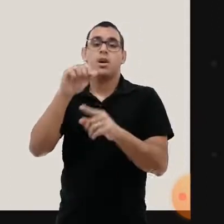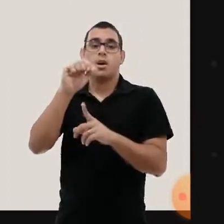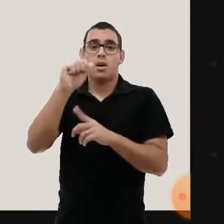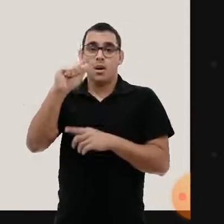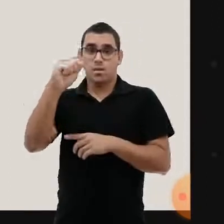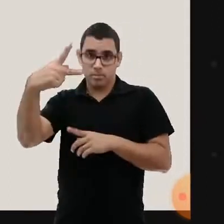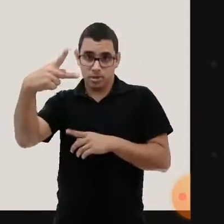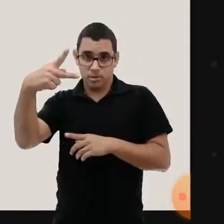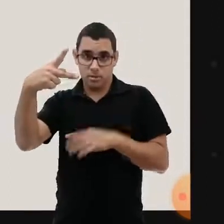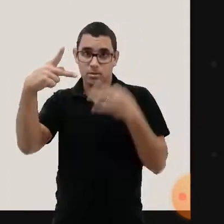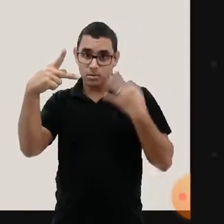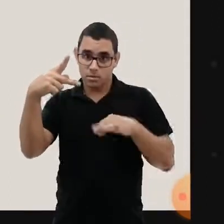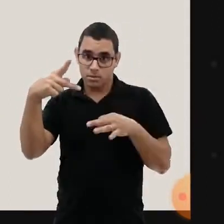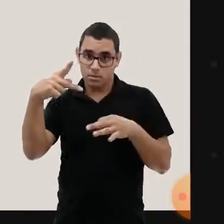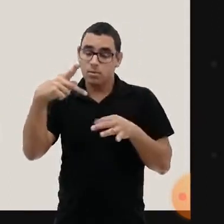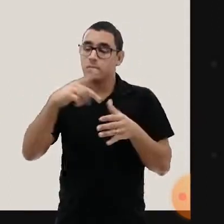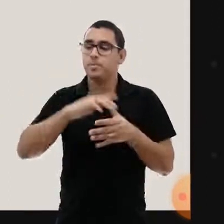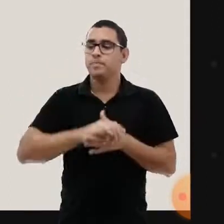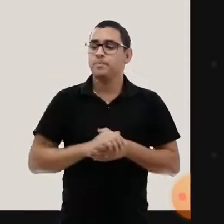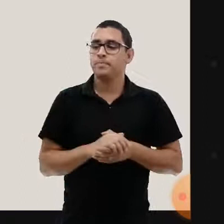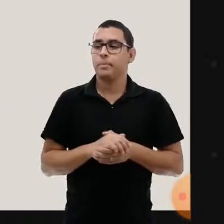dilatação do frasco.